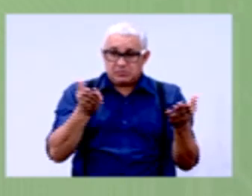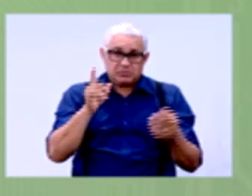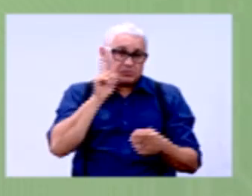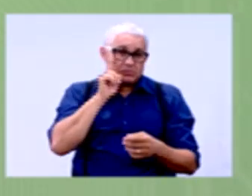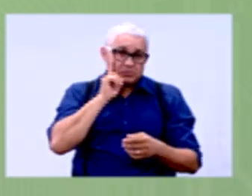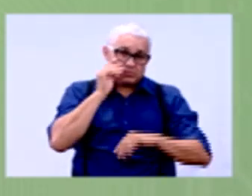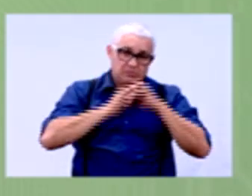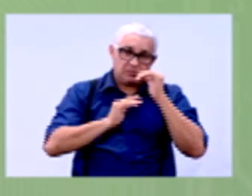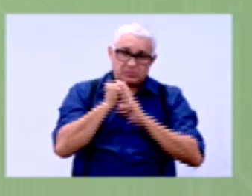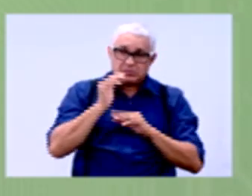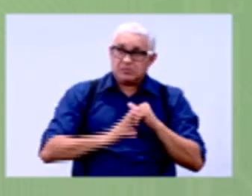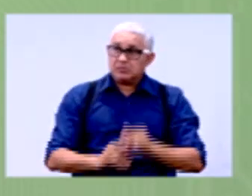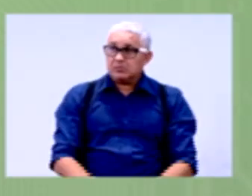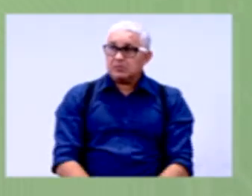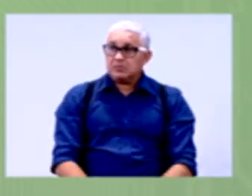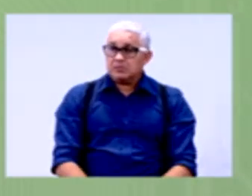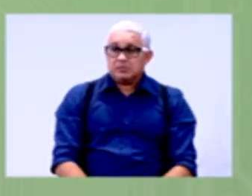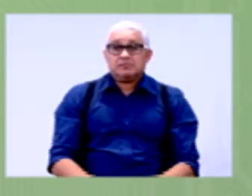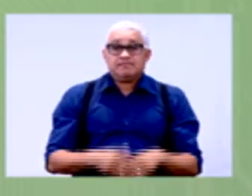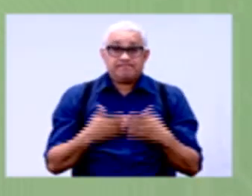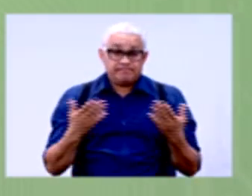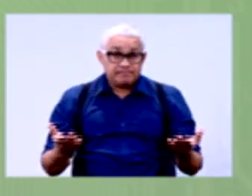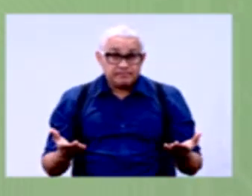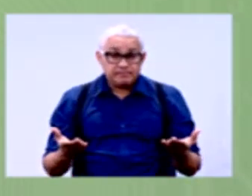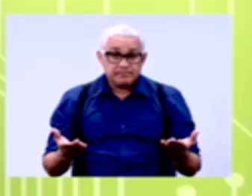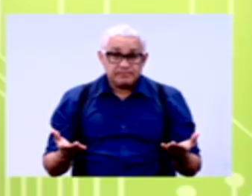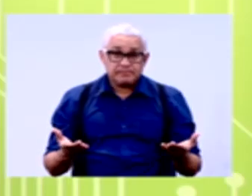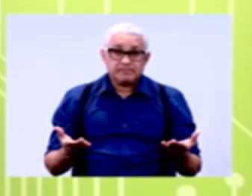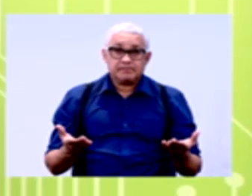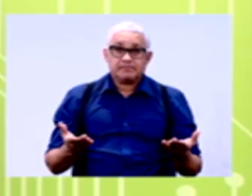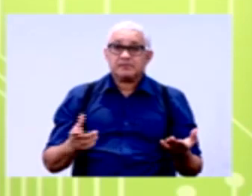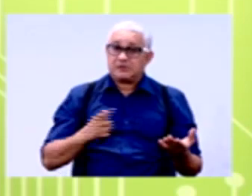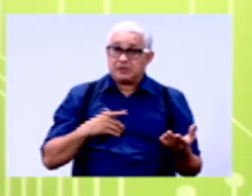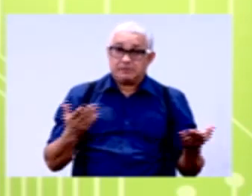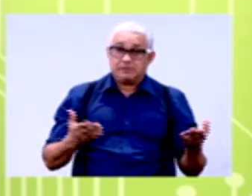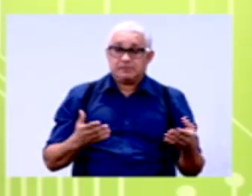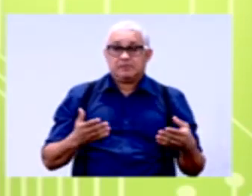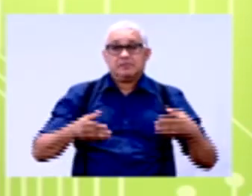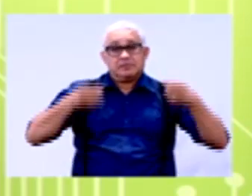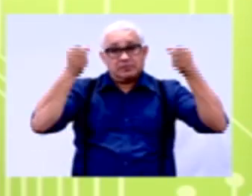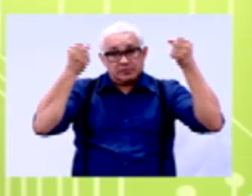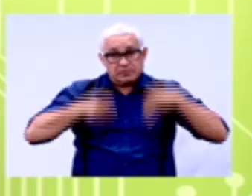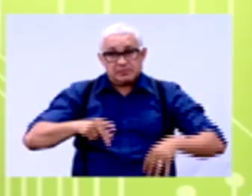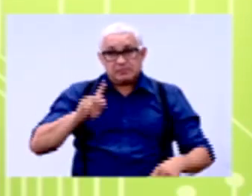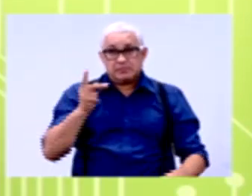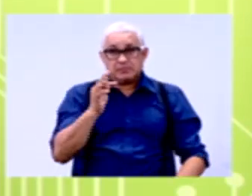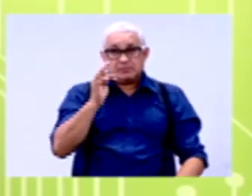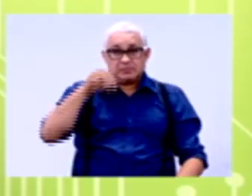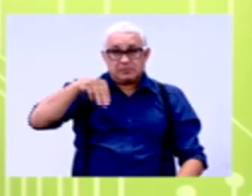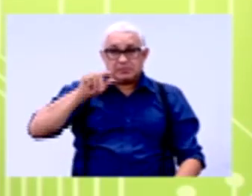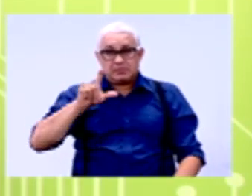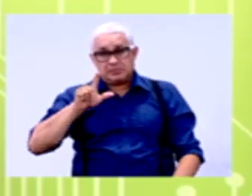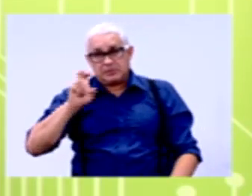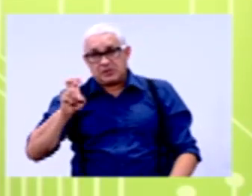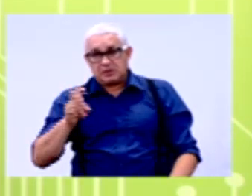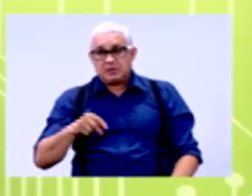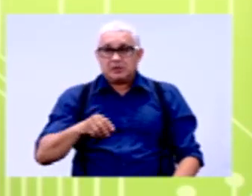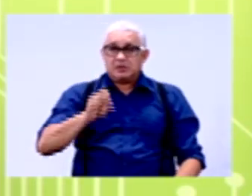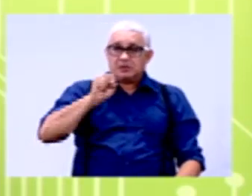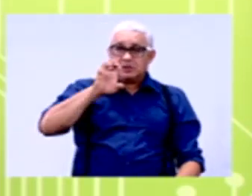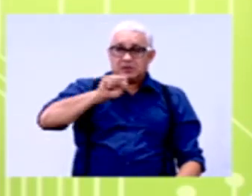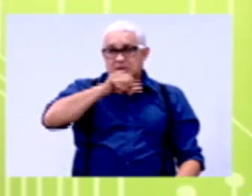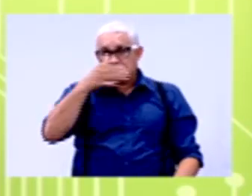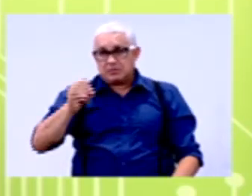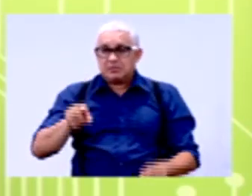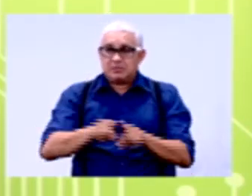cotidiano profissional, né? Bom, pessoal, basicamente o que nós temos aí sobre HTML5, sobre seção, armazenamento local, foi o que a